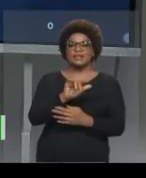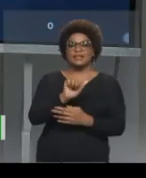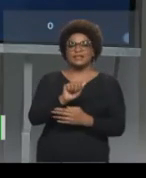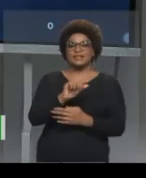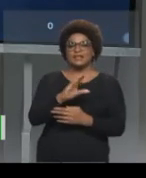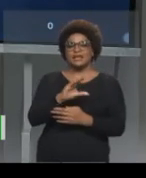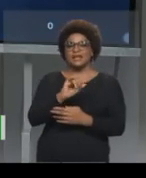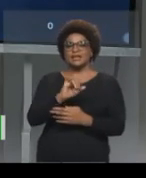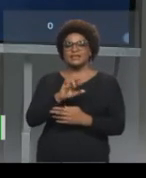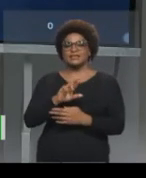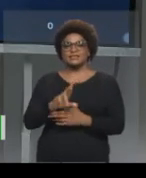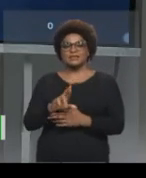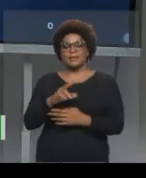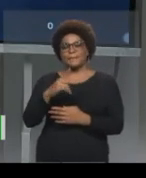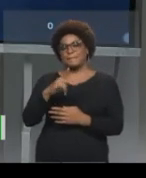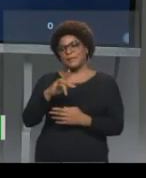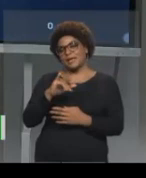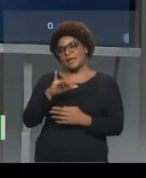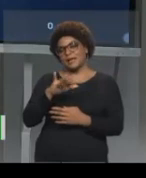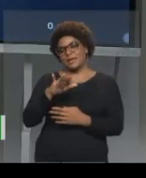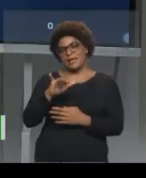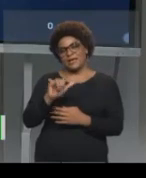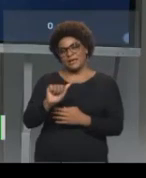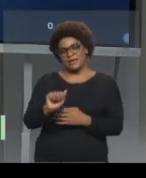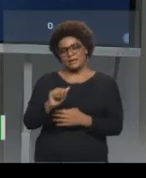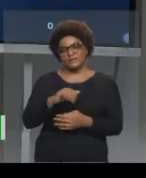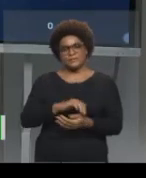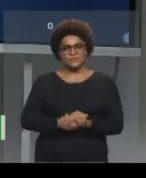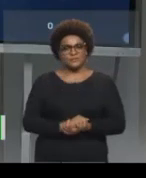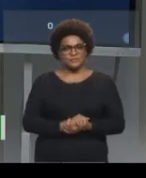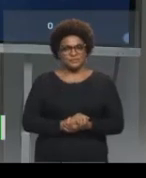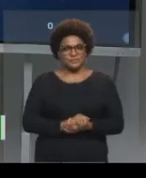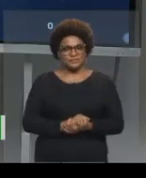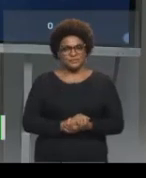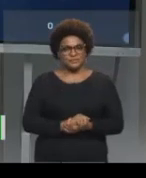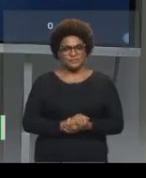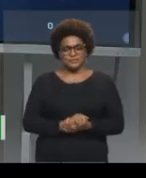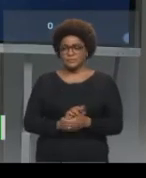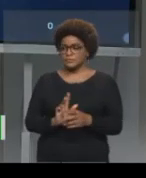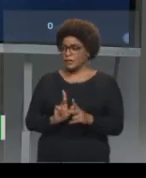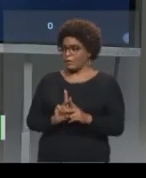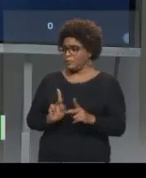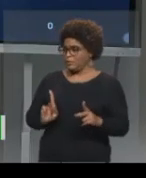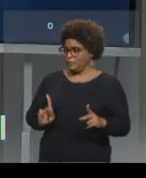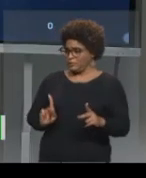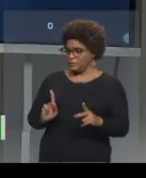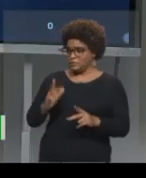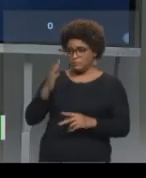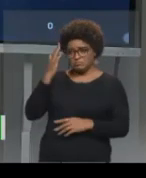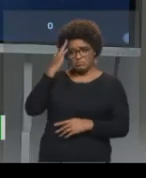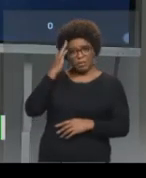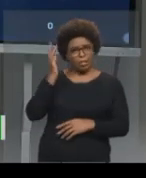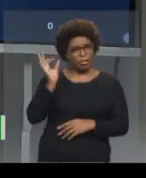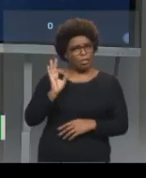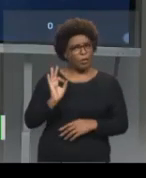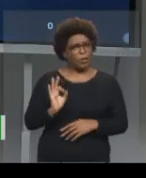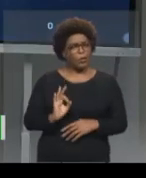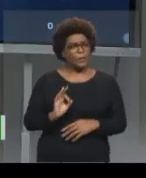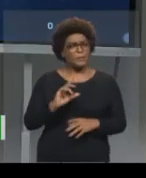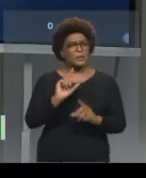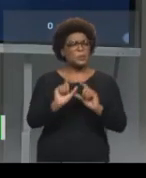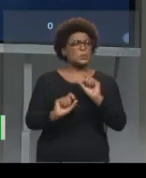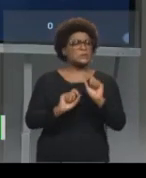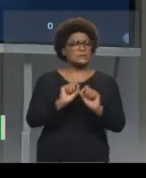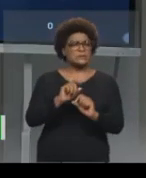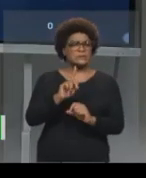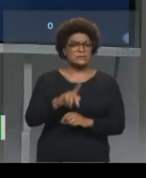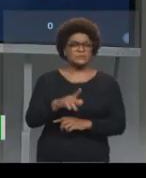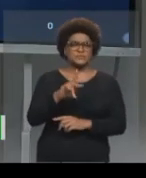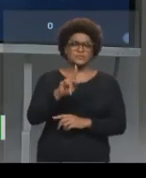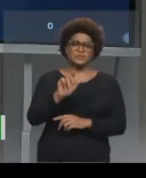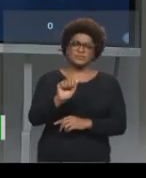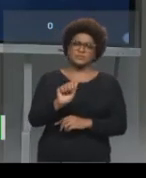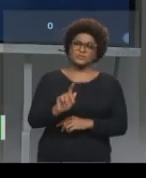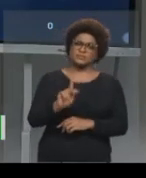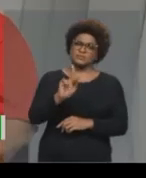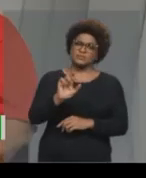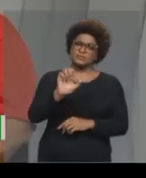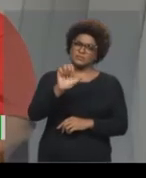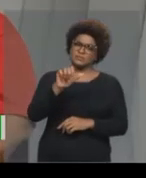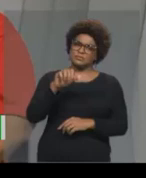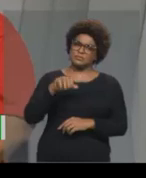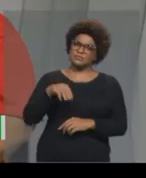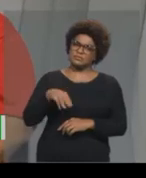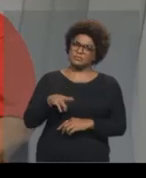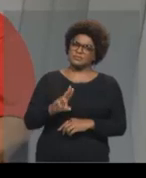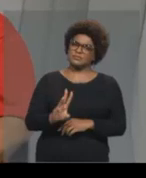Santa Luzia. Professora Carla, não entendi muito bem sobre a fake news. Explica pra gente.